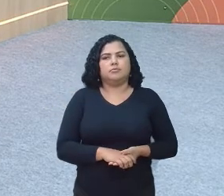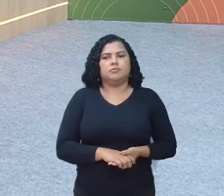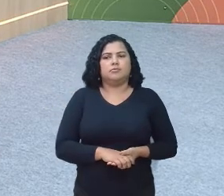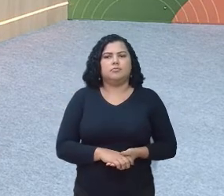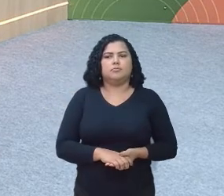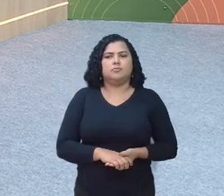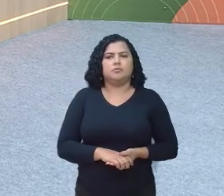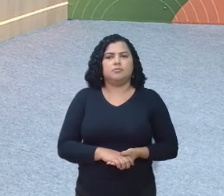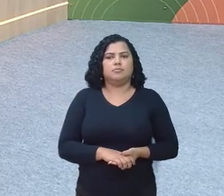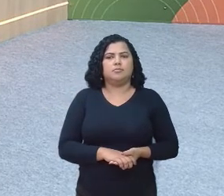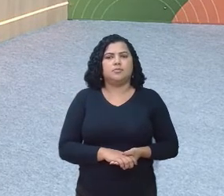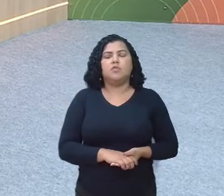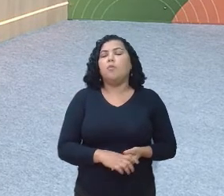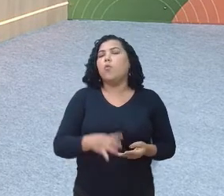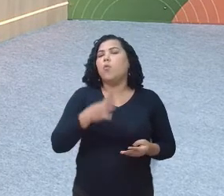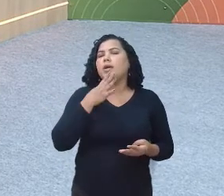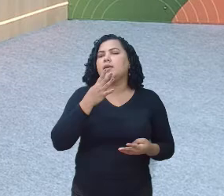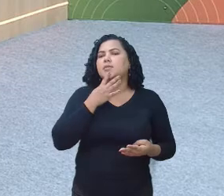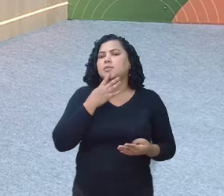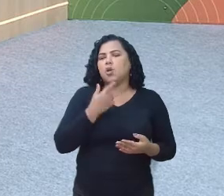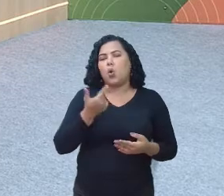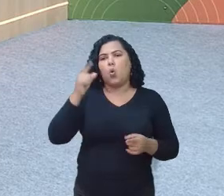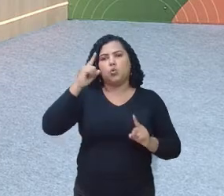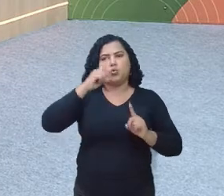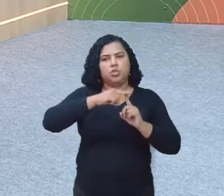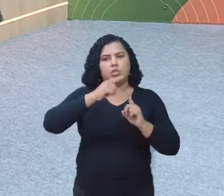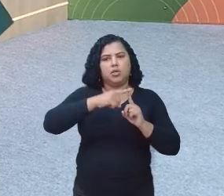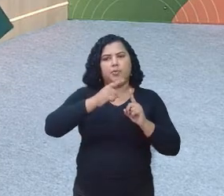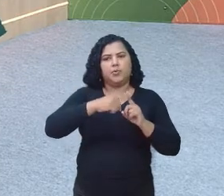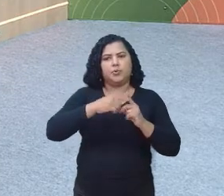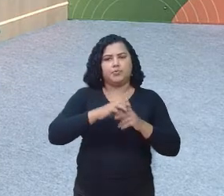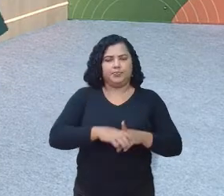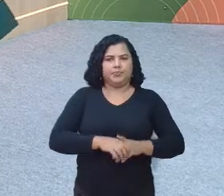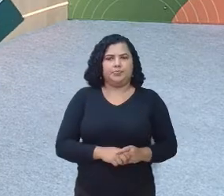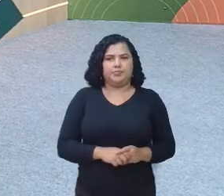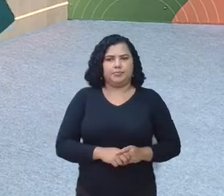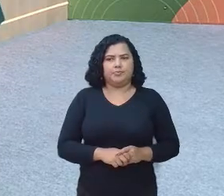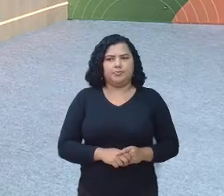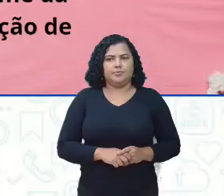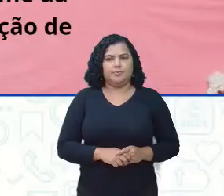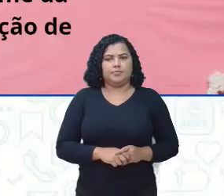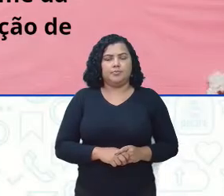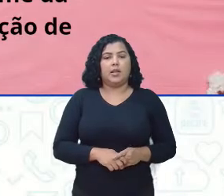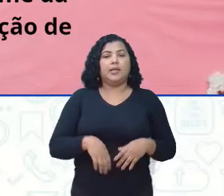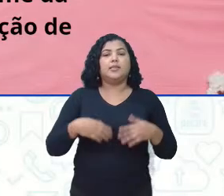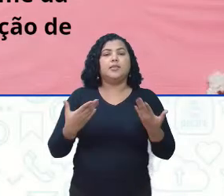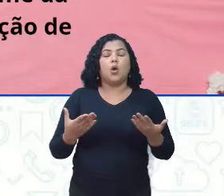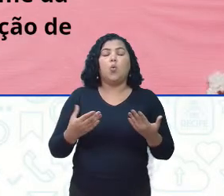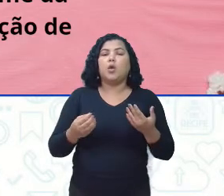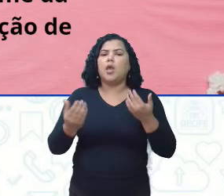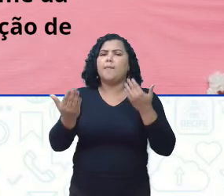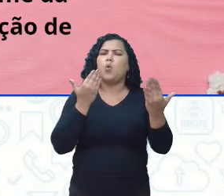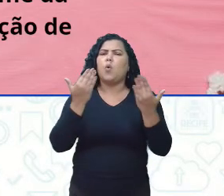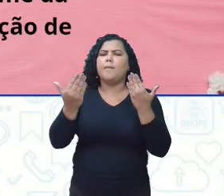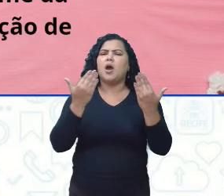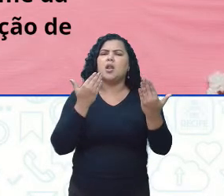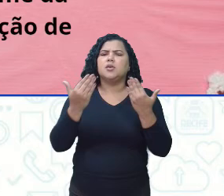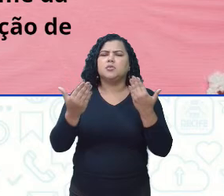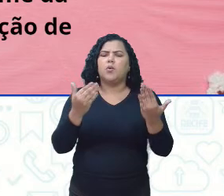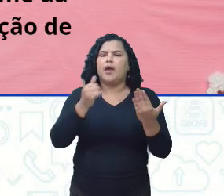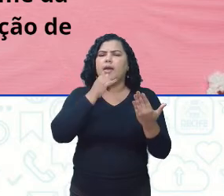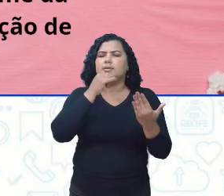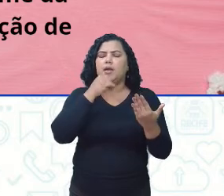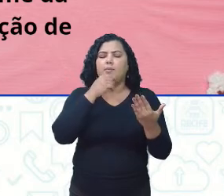tá certo? Então, vamos conhecer agora outros tipos de argumentação. A argumentação por comparação. Comparar